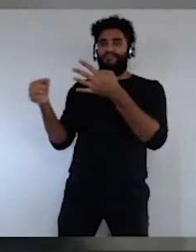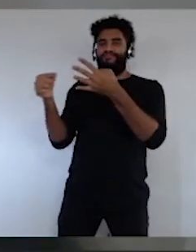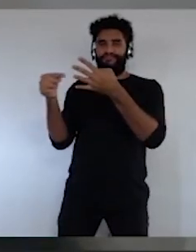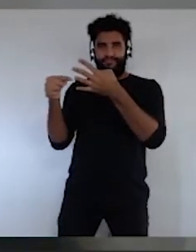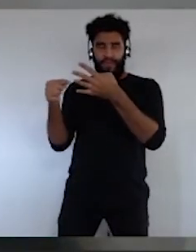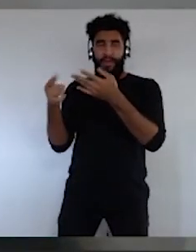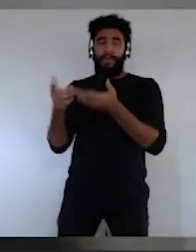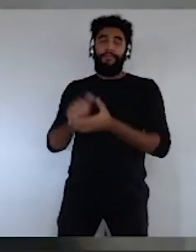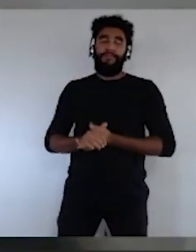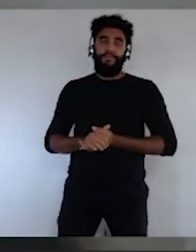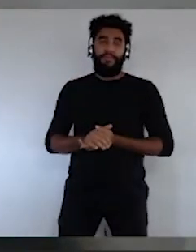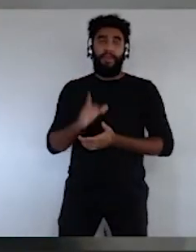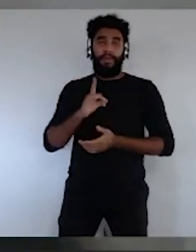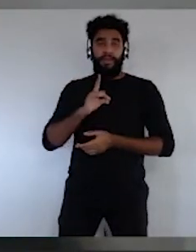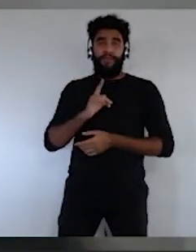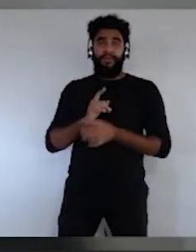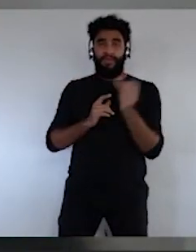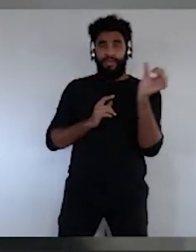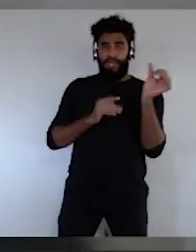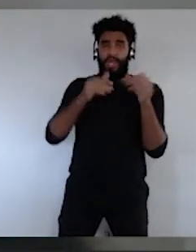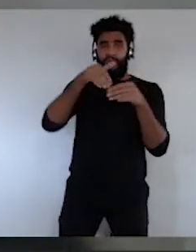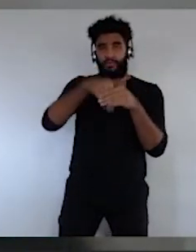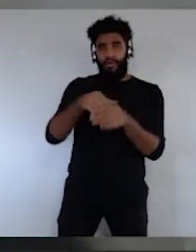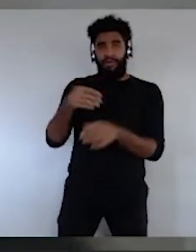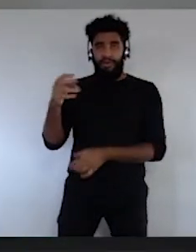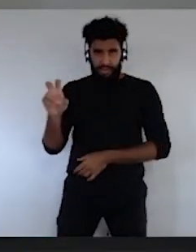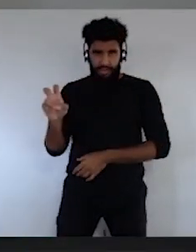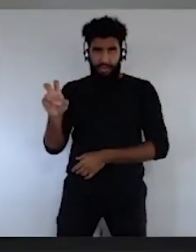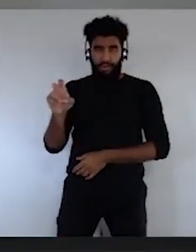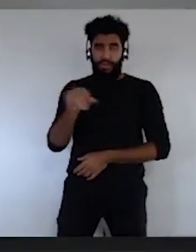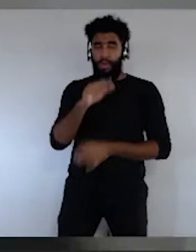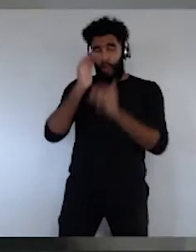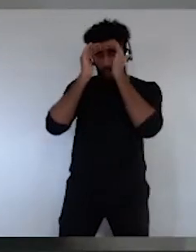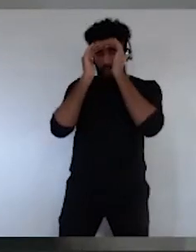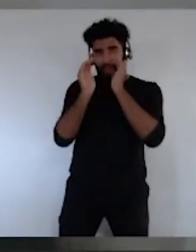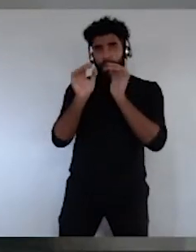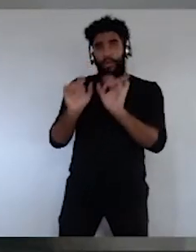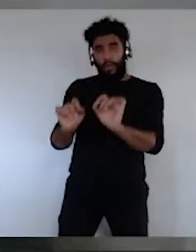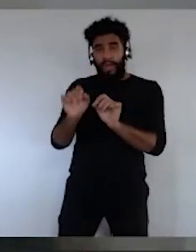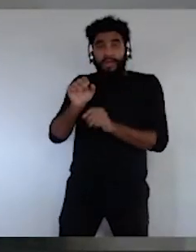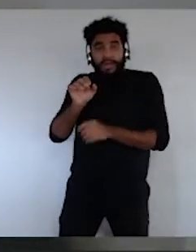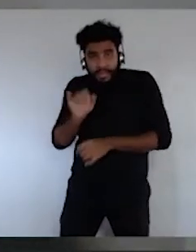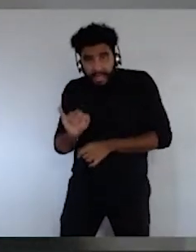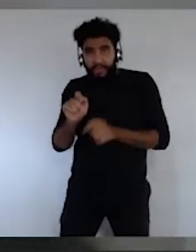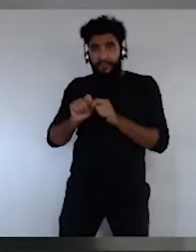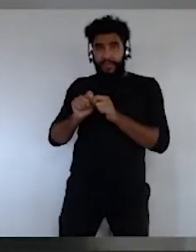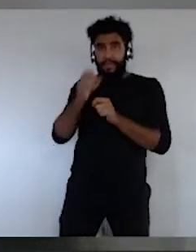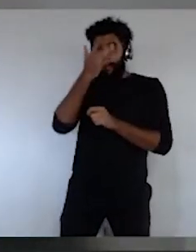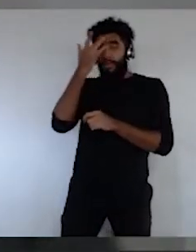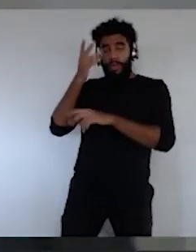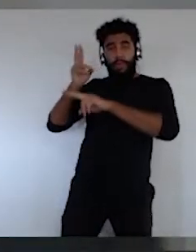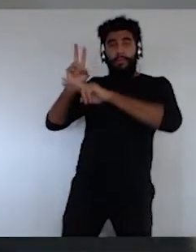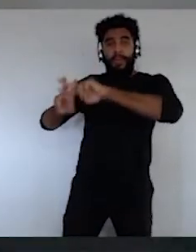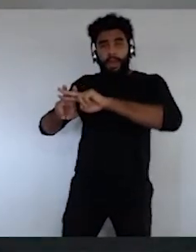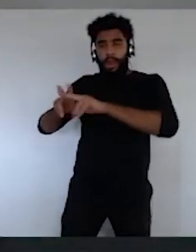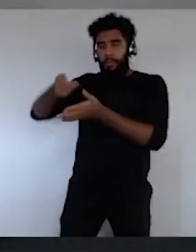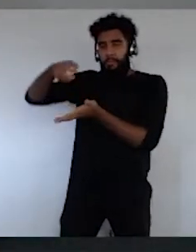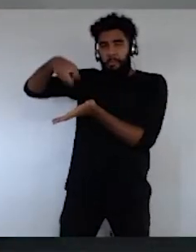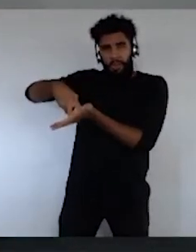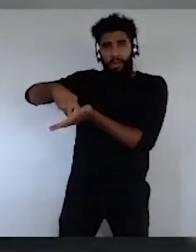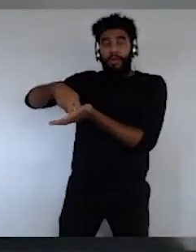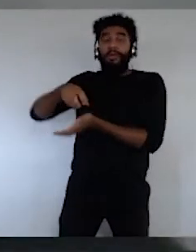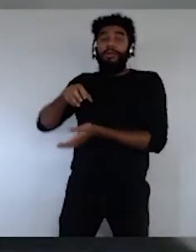seja coletiva. Uma vez que o processo foi retirado do julgamento para um ter vista, os outros todos já podem examinar. Todos. Sim, sem